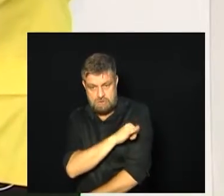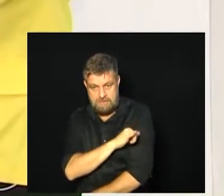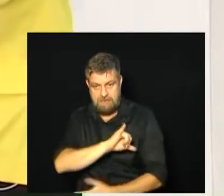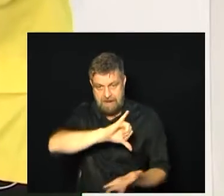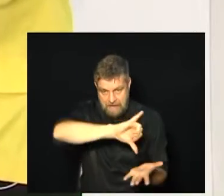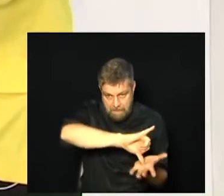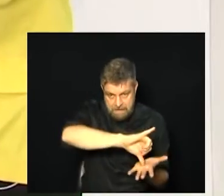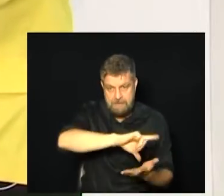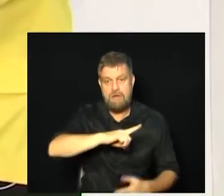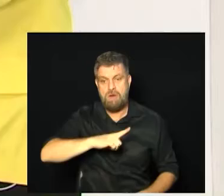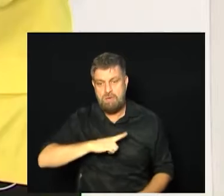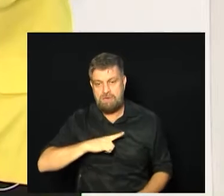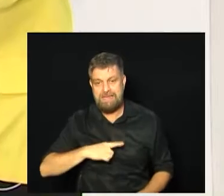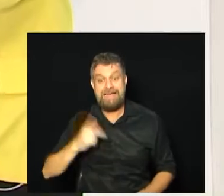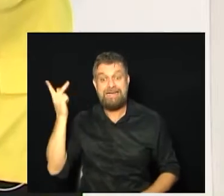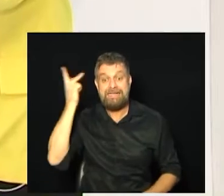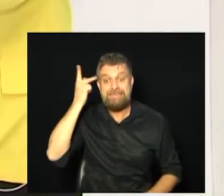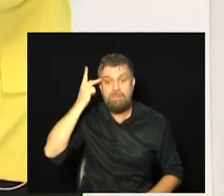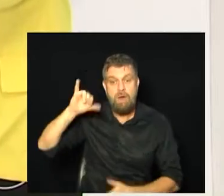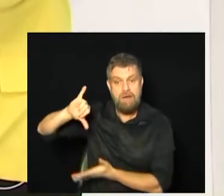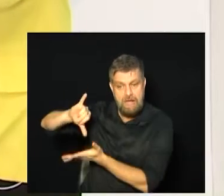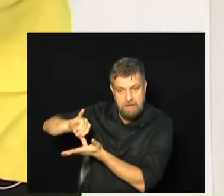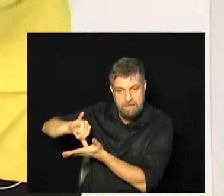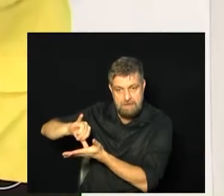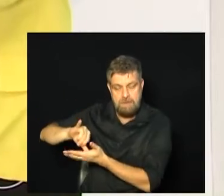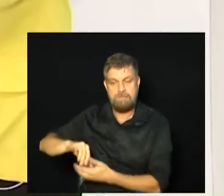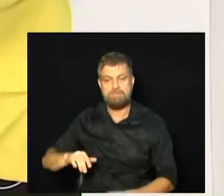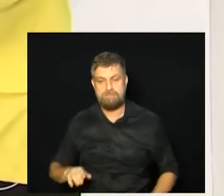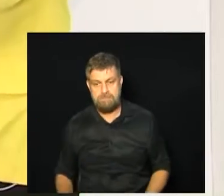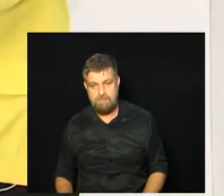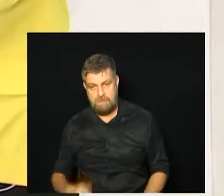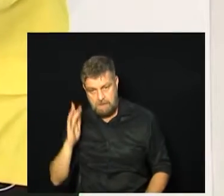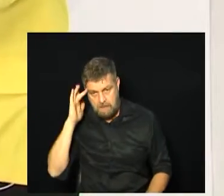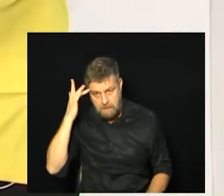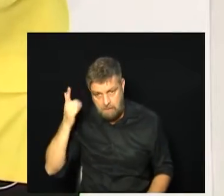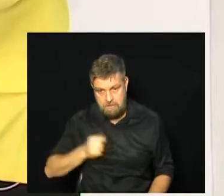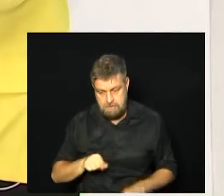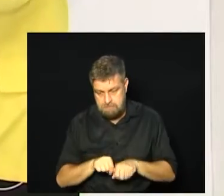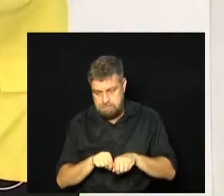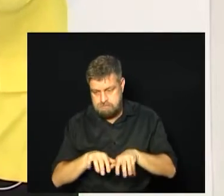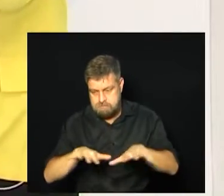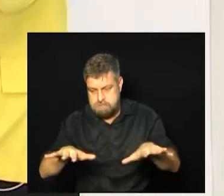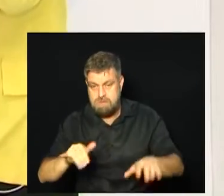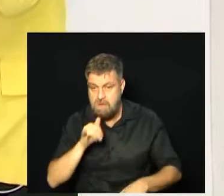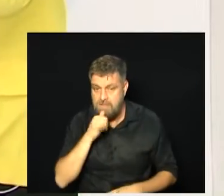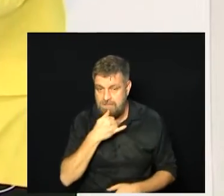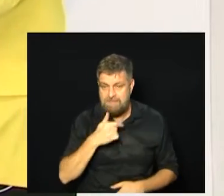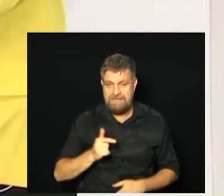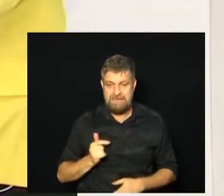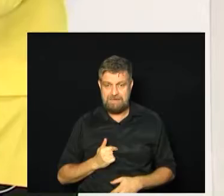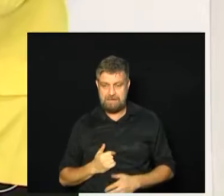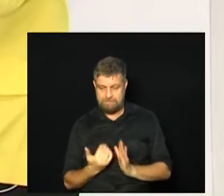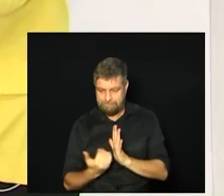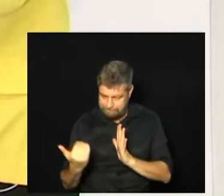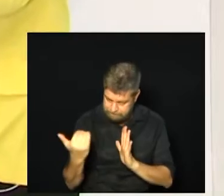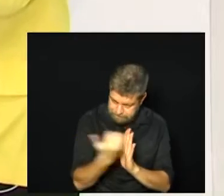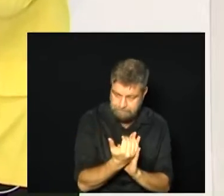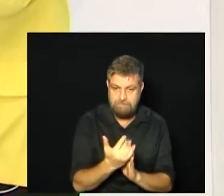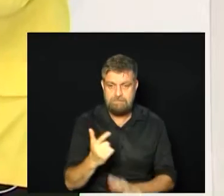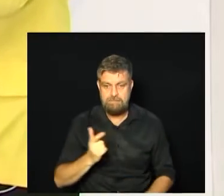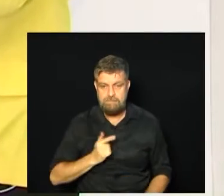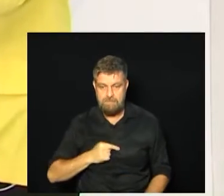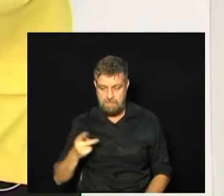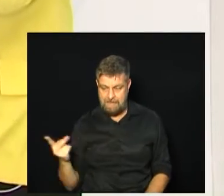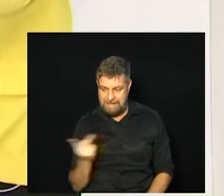né, do Rio de Janeiro, e em São Paulo, capital também. Então, assim, acho que a tendência infelizmente, devido ao aumento desses casos, é que